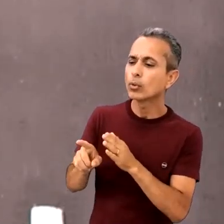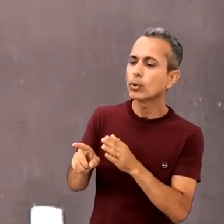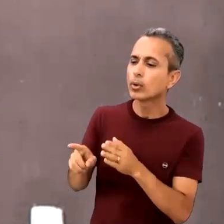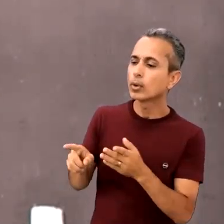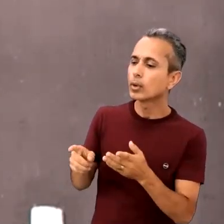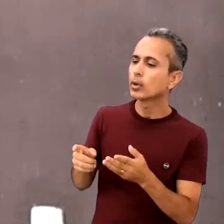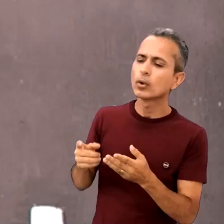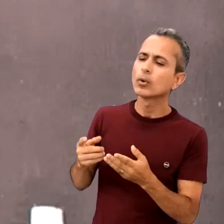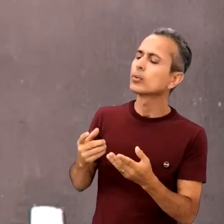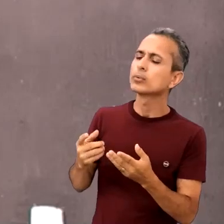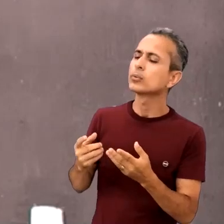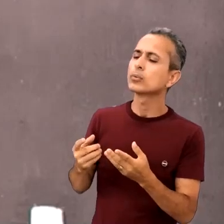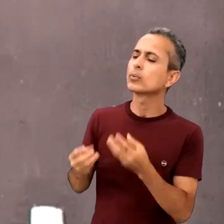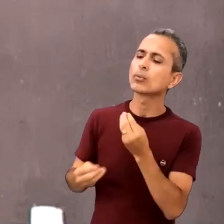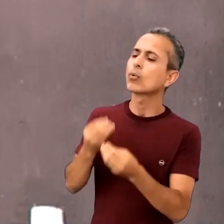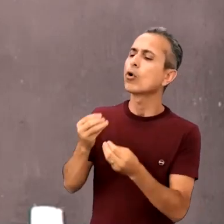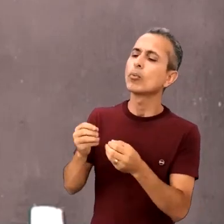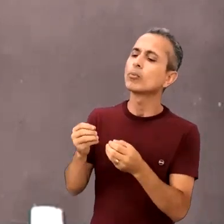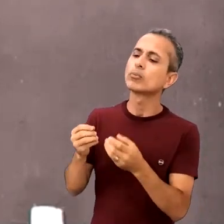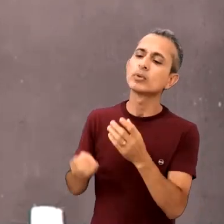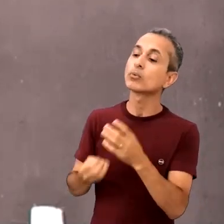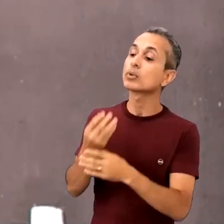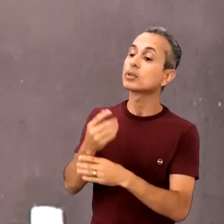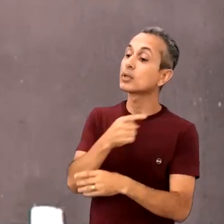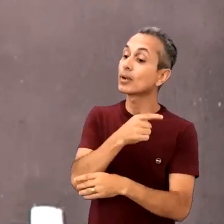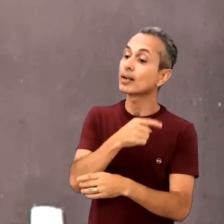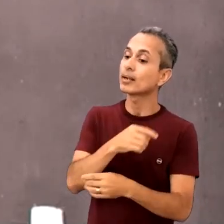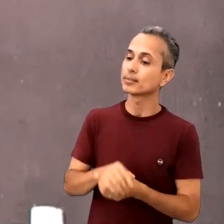esperando, que história ela estava esperando que ela contasse.